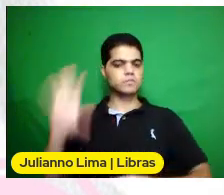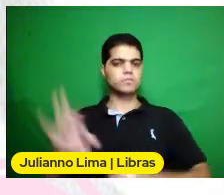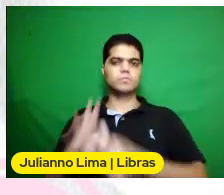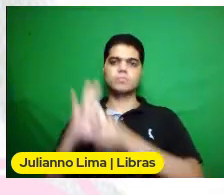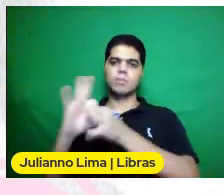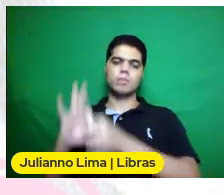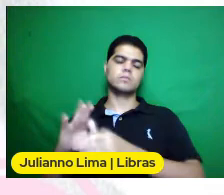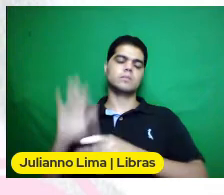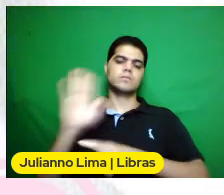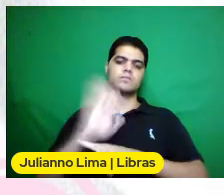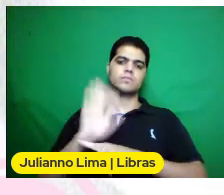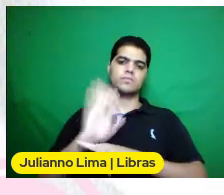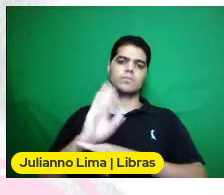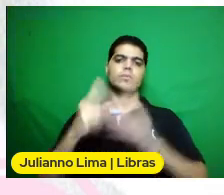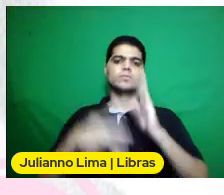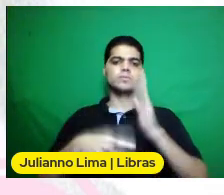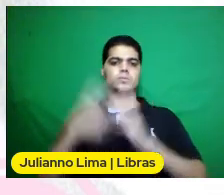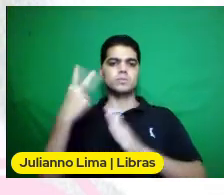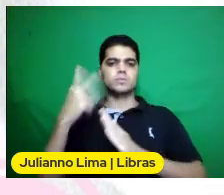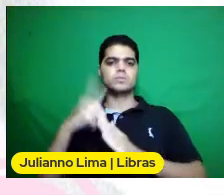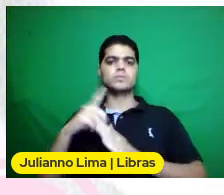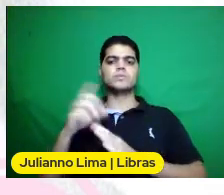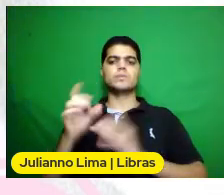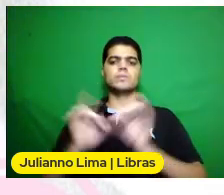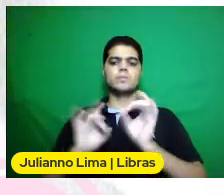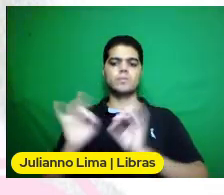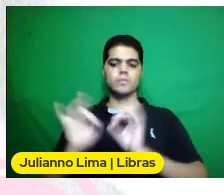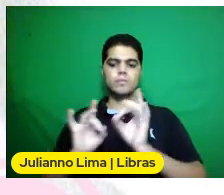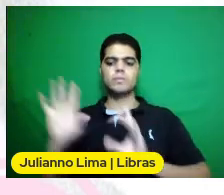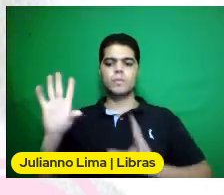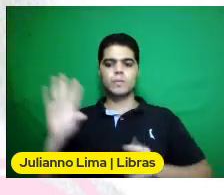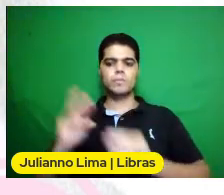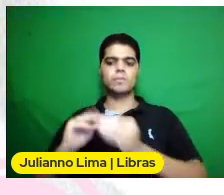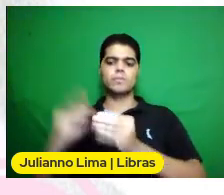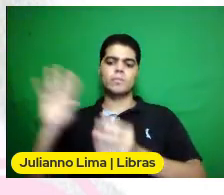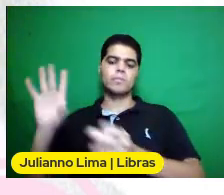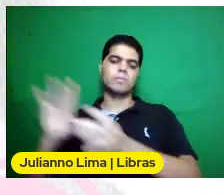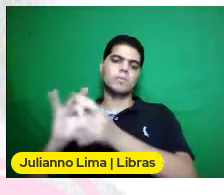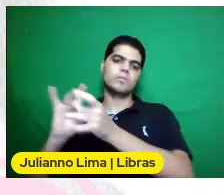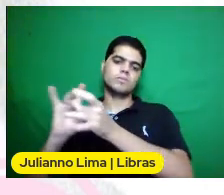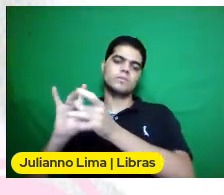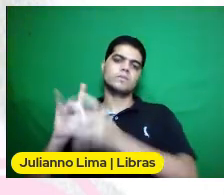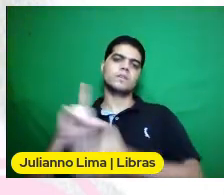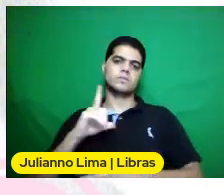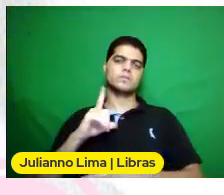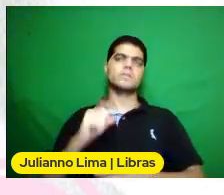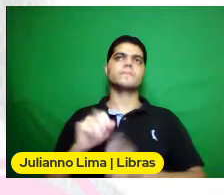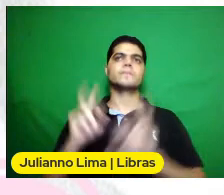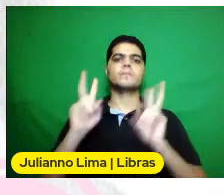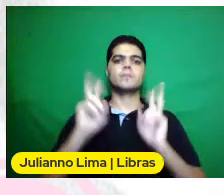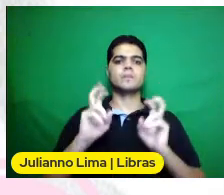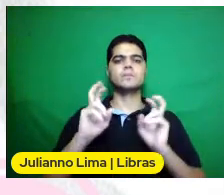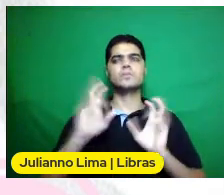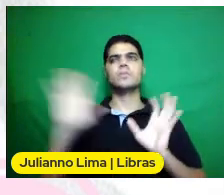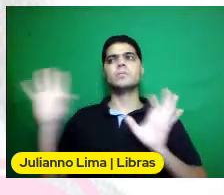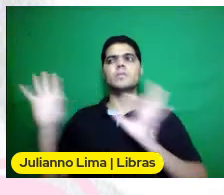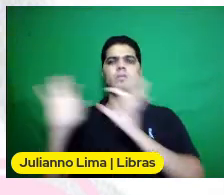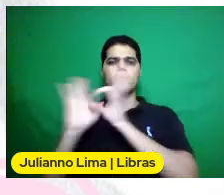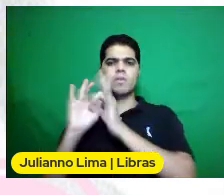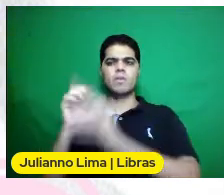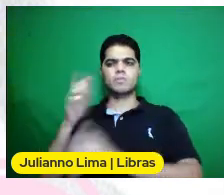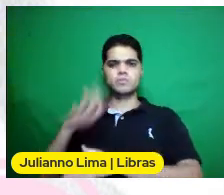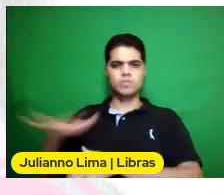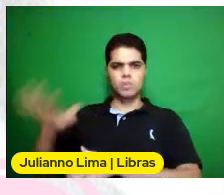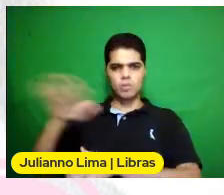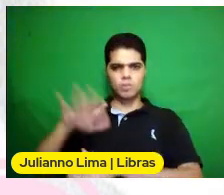filme de um jeito mais unificado. Em questão de streams, a gente tem um material